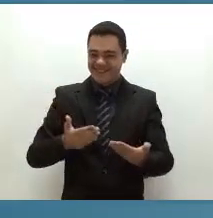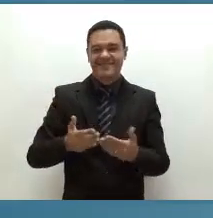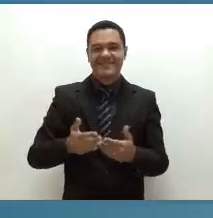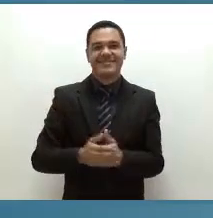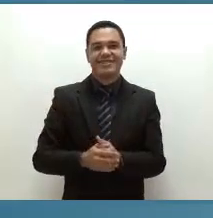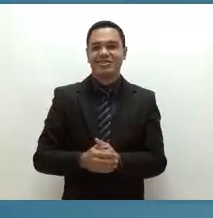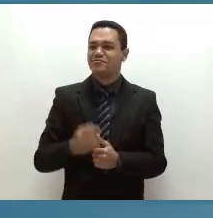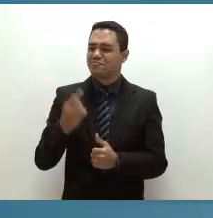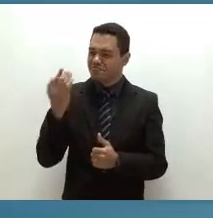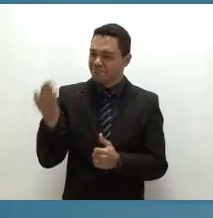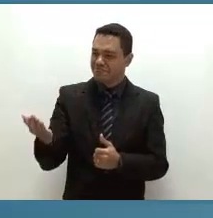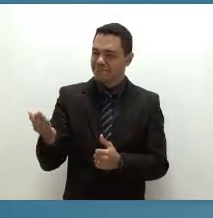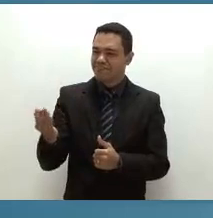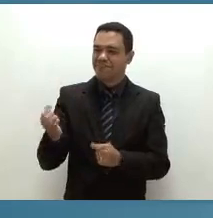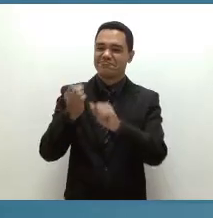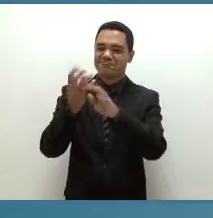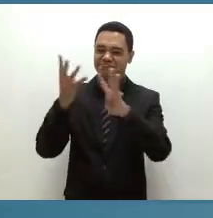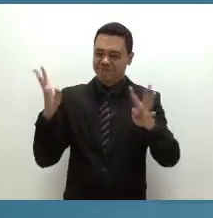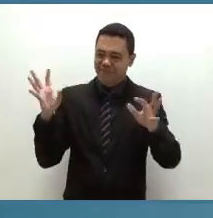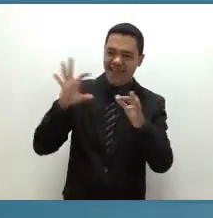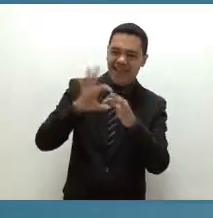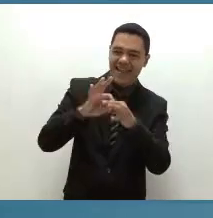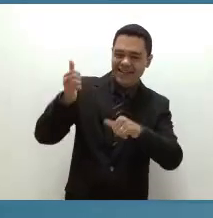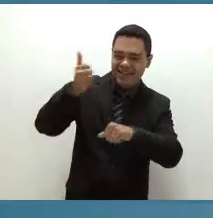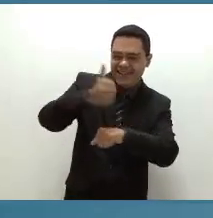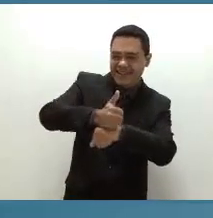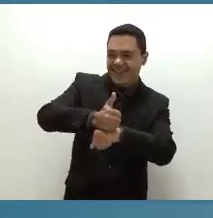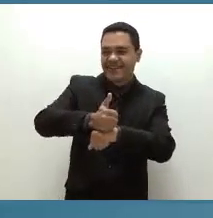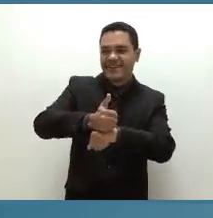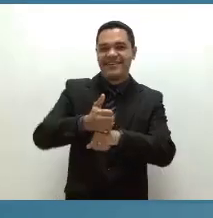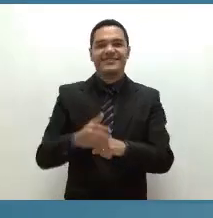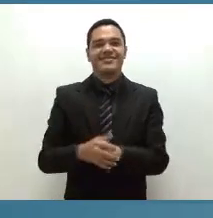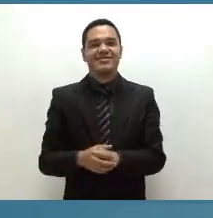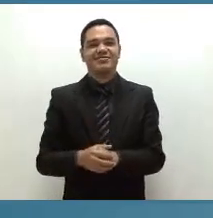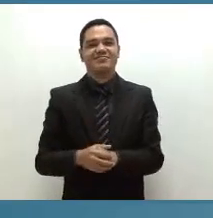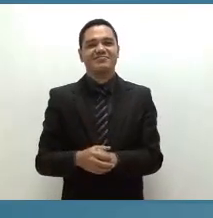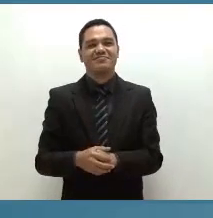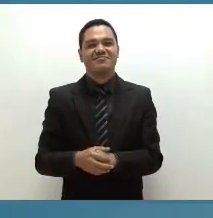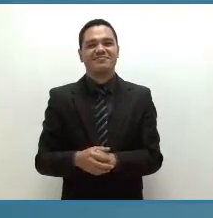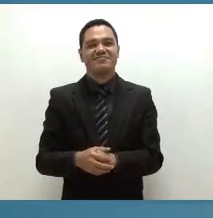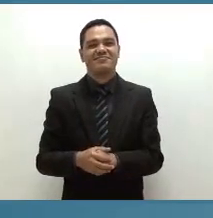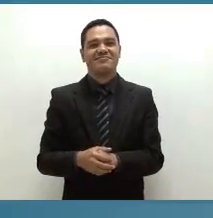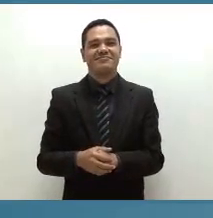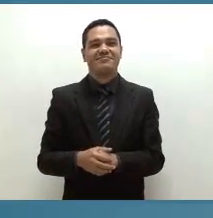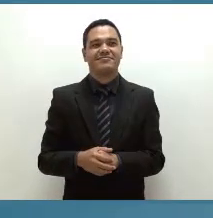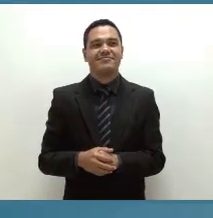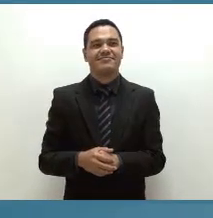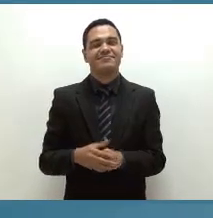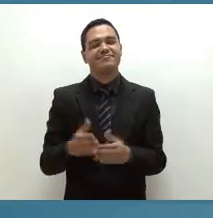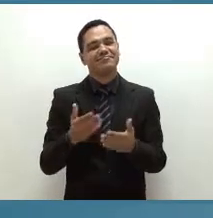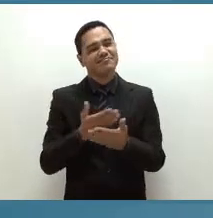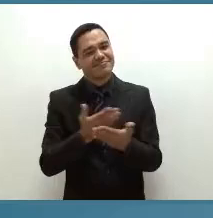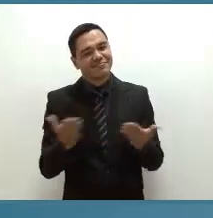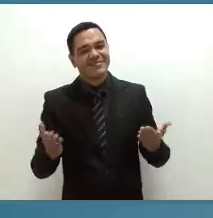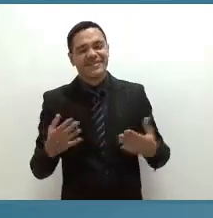concorre? Senhora Presidente, meus estimados, meus convidados, meus pares,